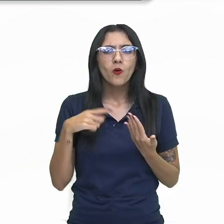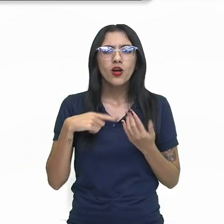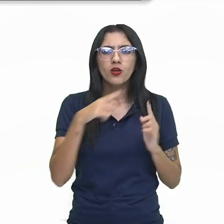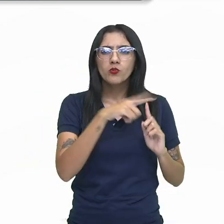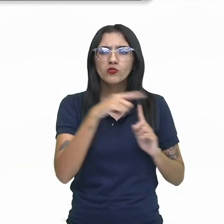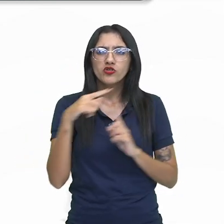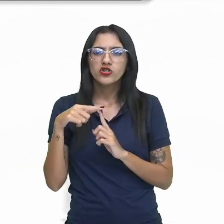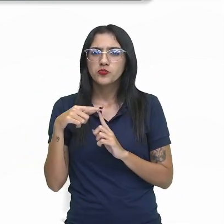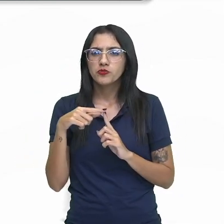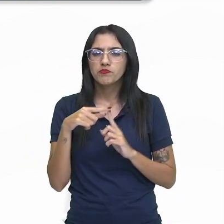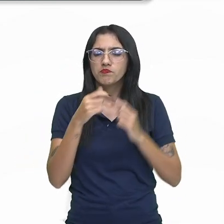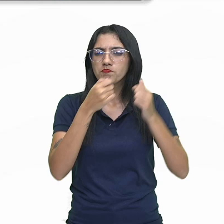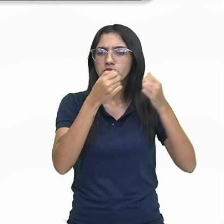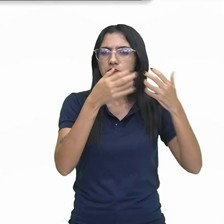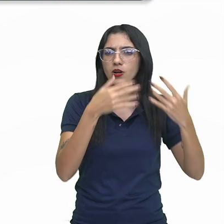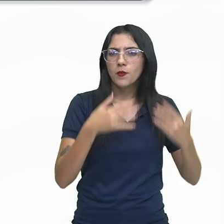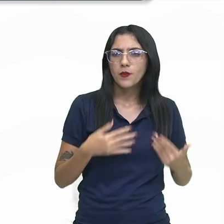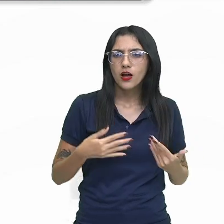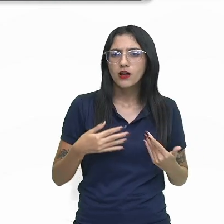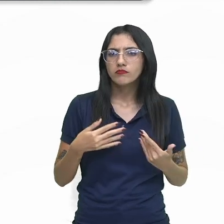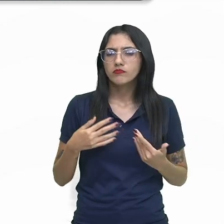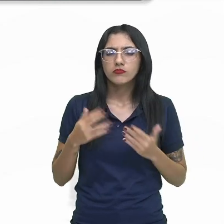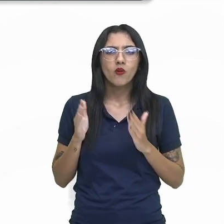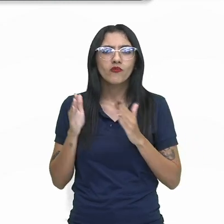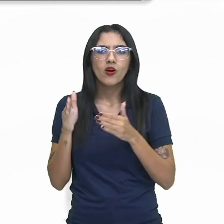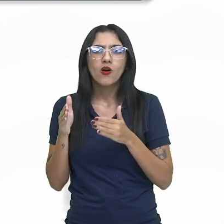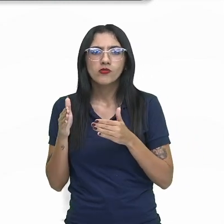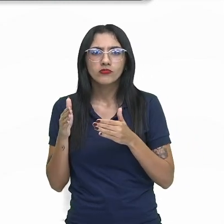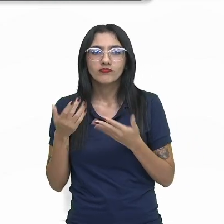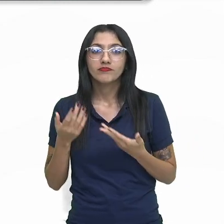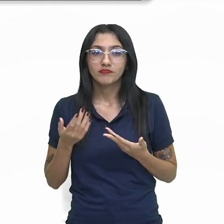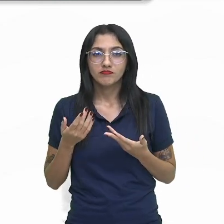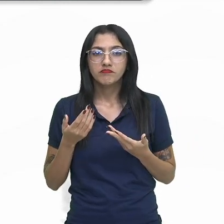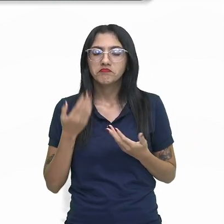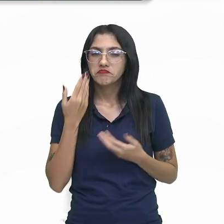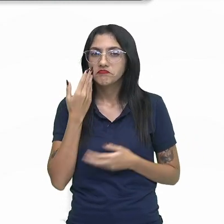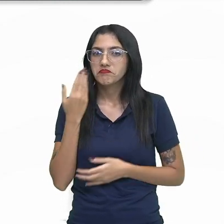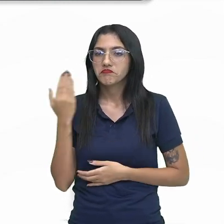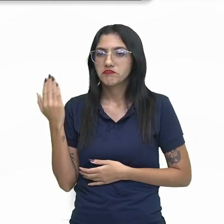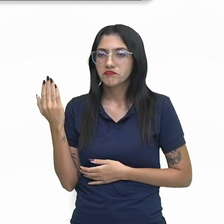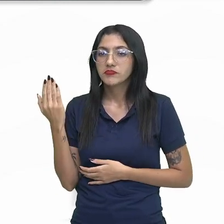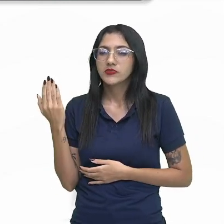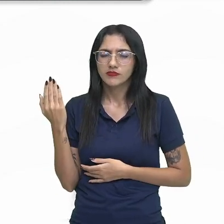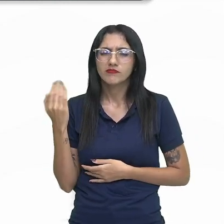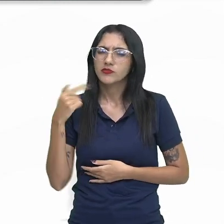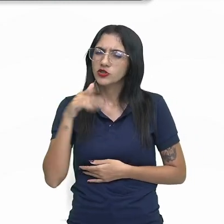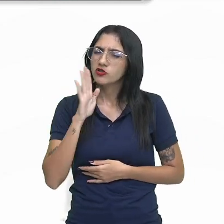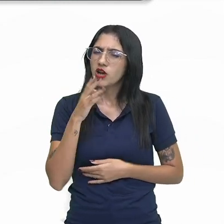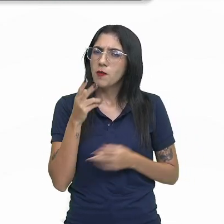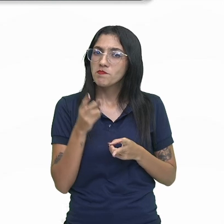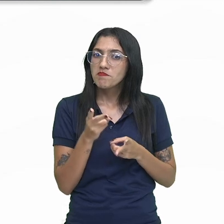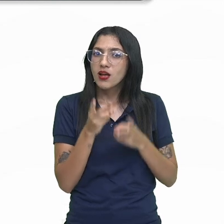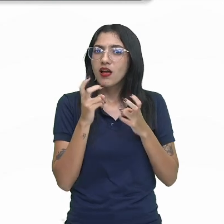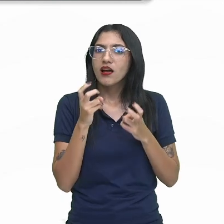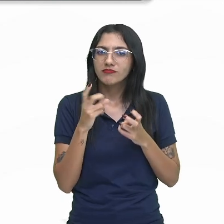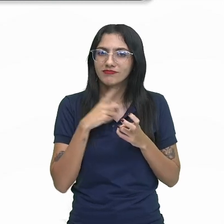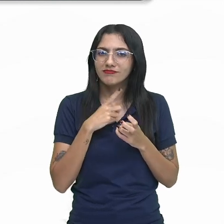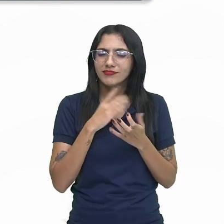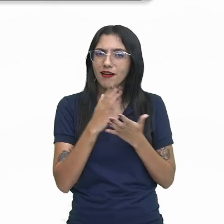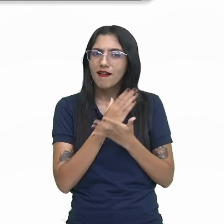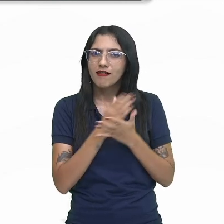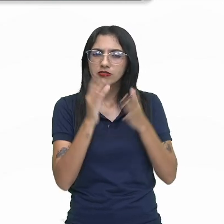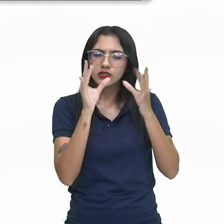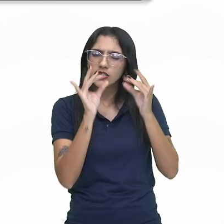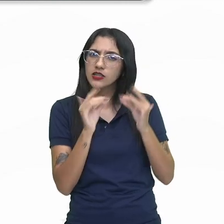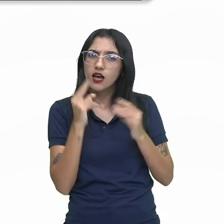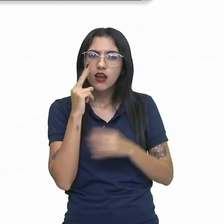é explicativa? Com certeza você já deve saber, né? Tem alguns detalhes que